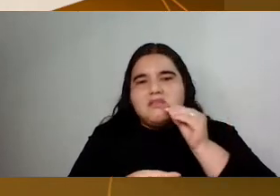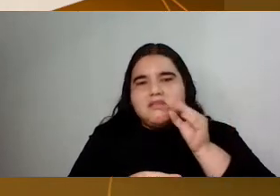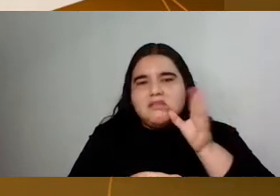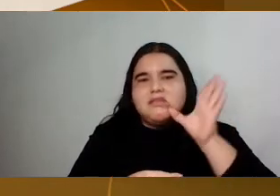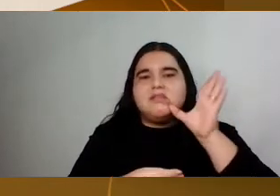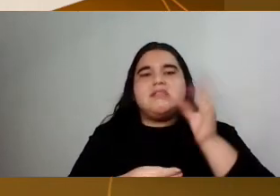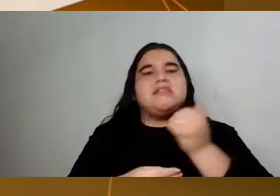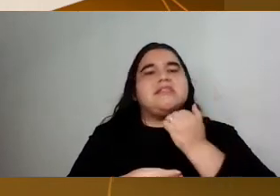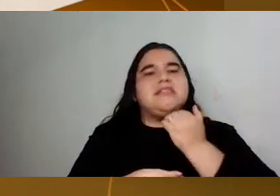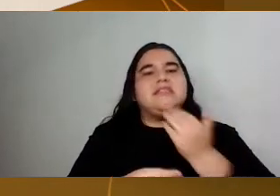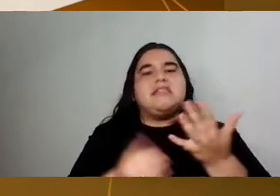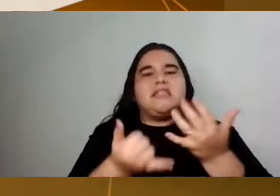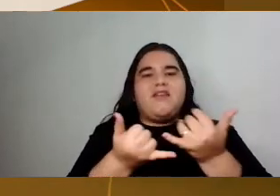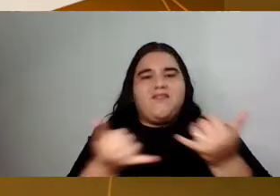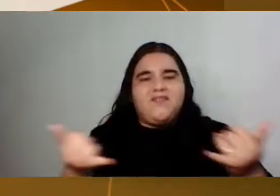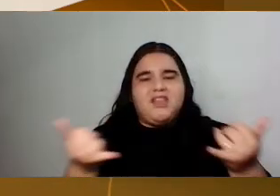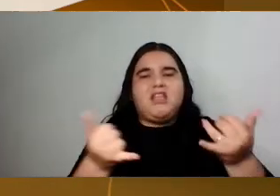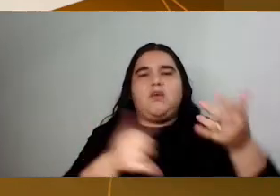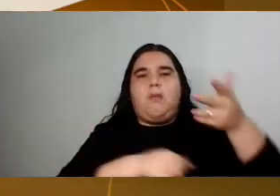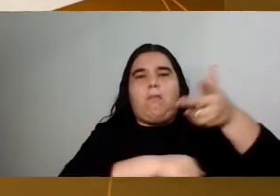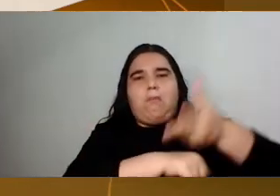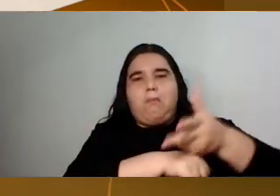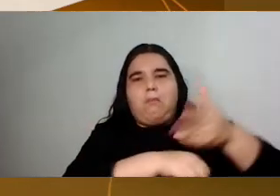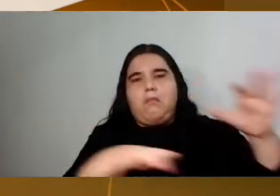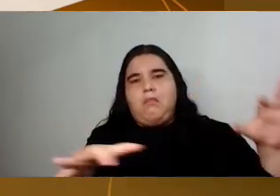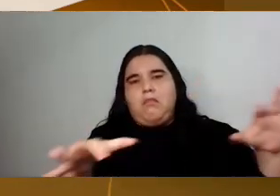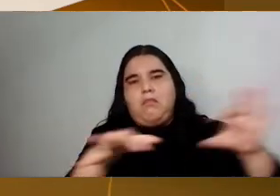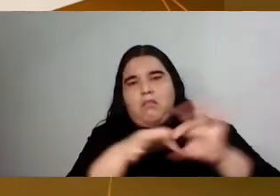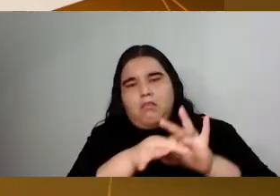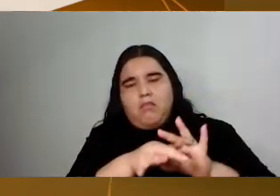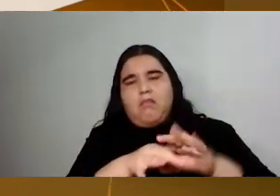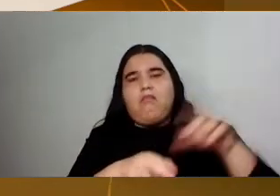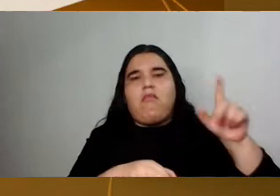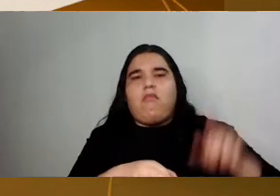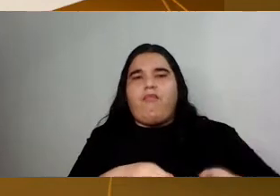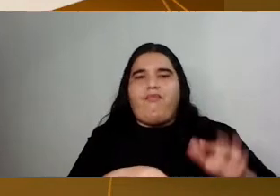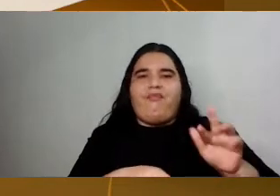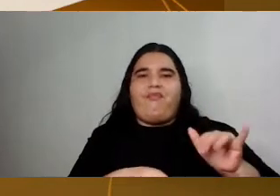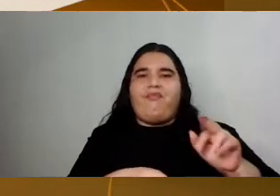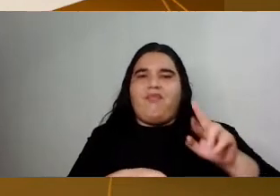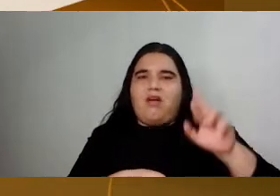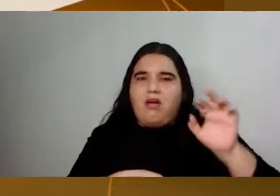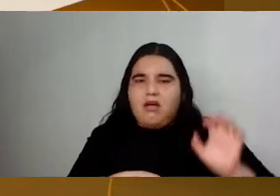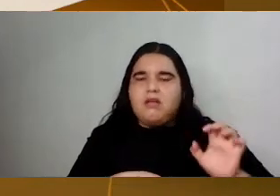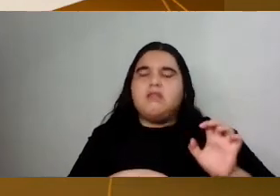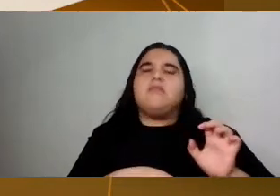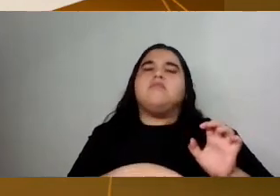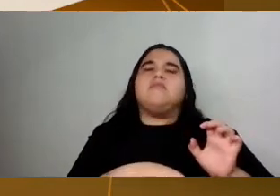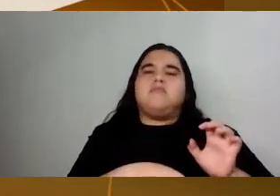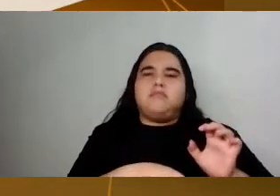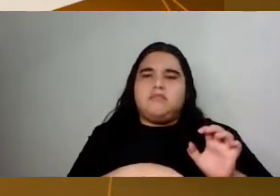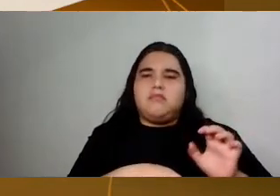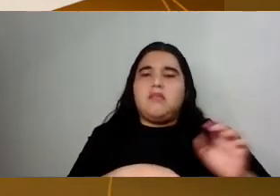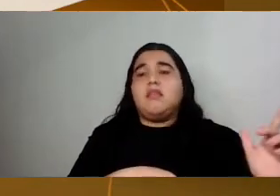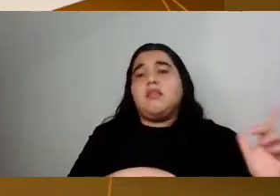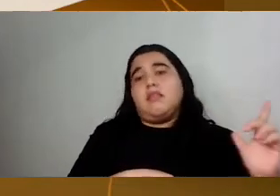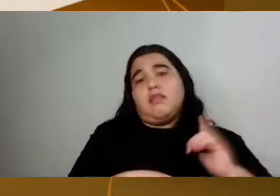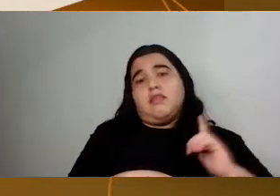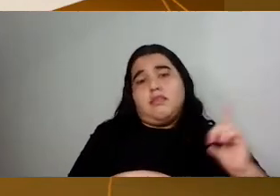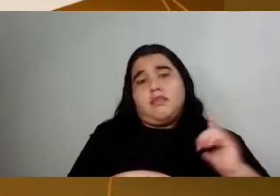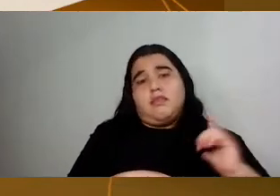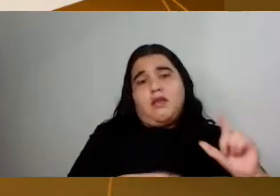máquinas, as câmeras. Ele é um firewall, ele é um equipamento que também tem controla